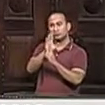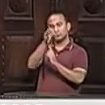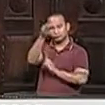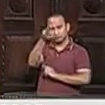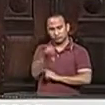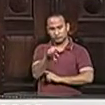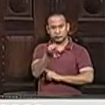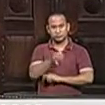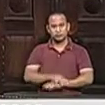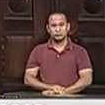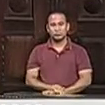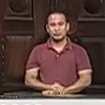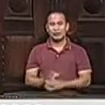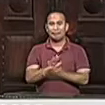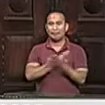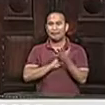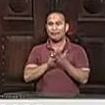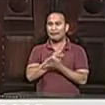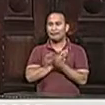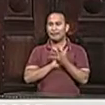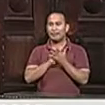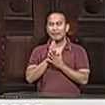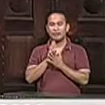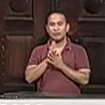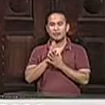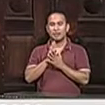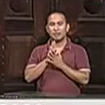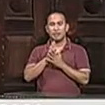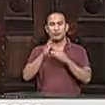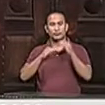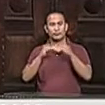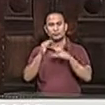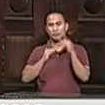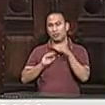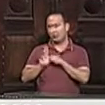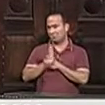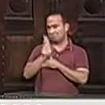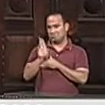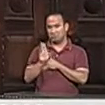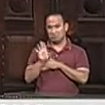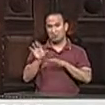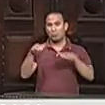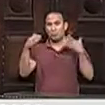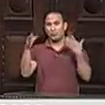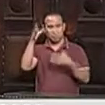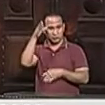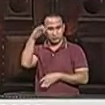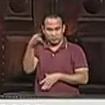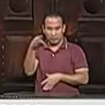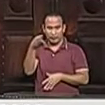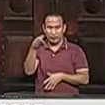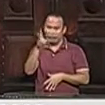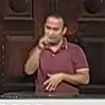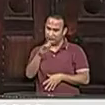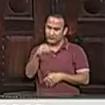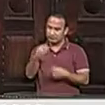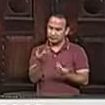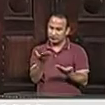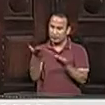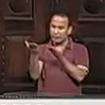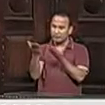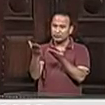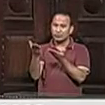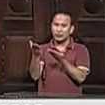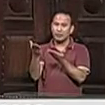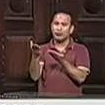definitiva, nem para os profissionais, nem para os usuários, qual a solução que vai ser dada para